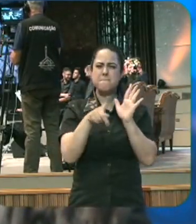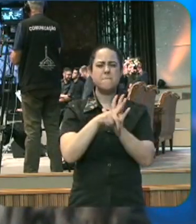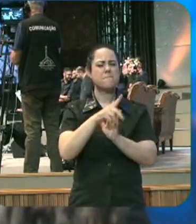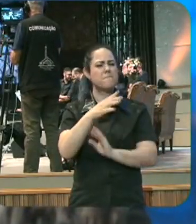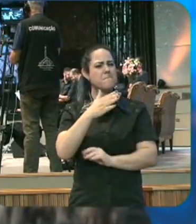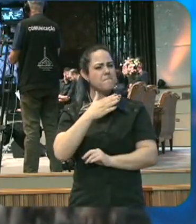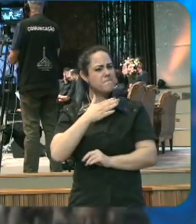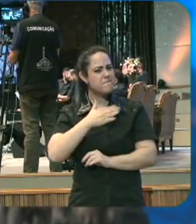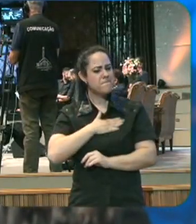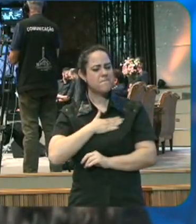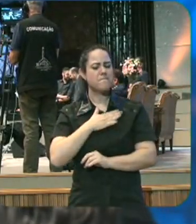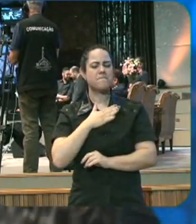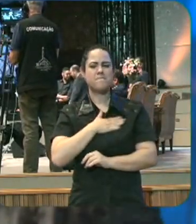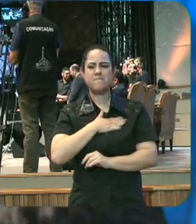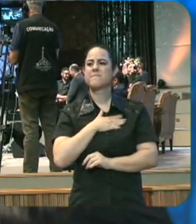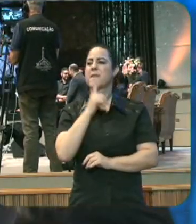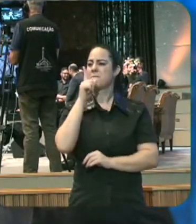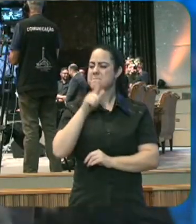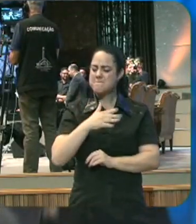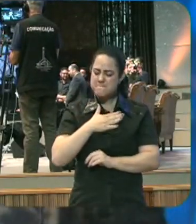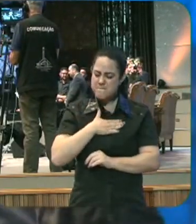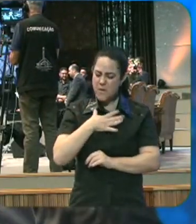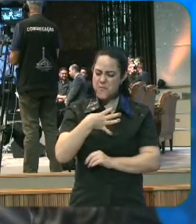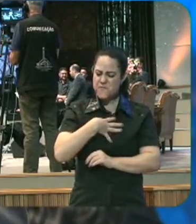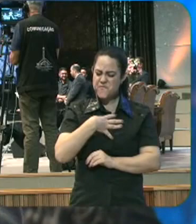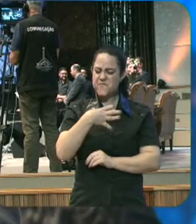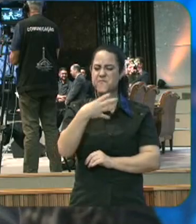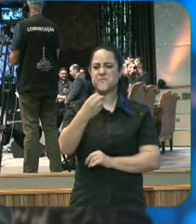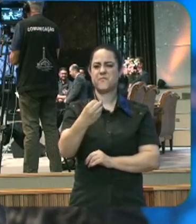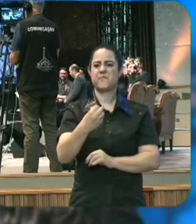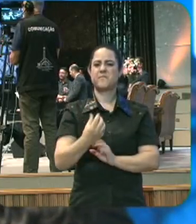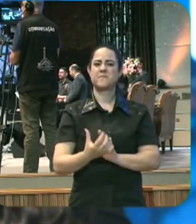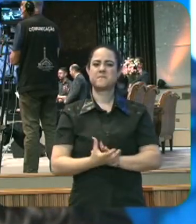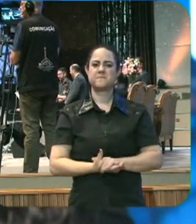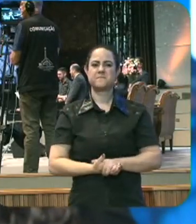propriedade exclusiva de Jesus Cristo.